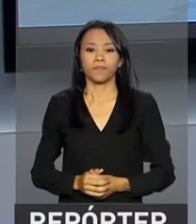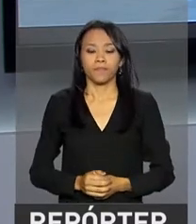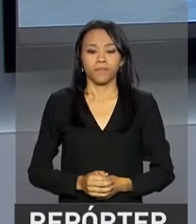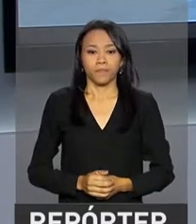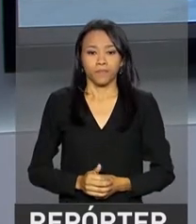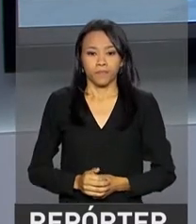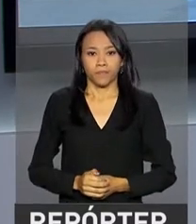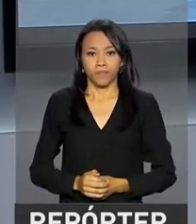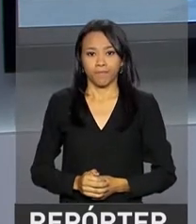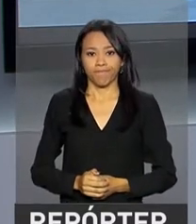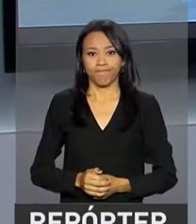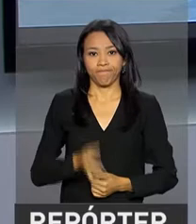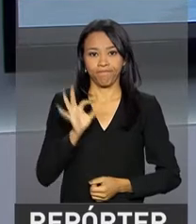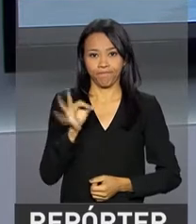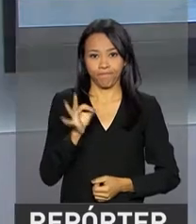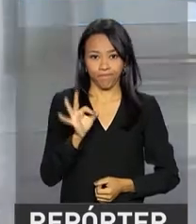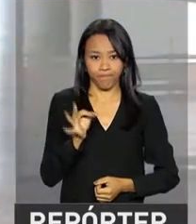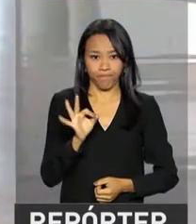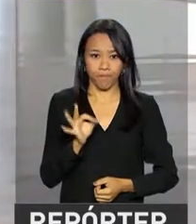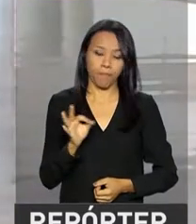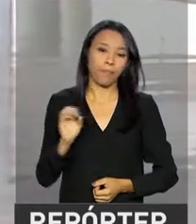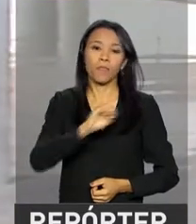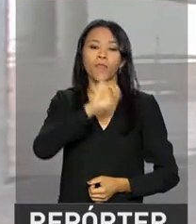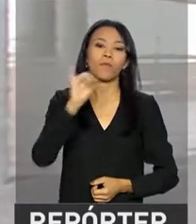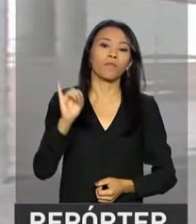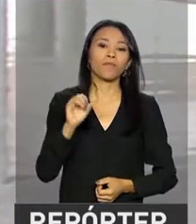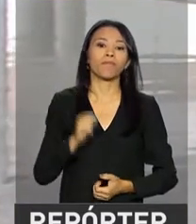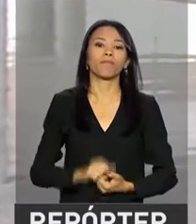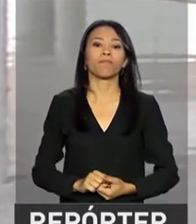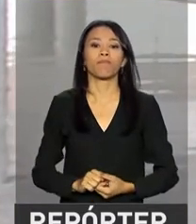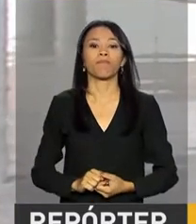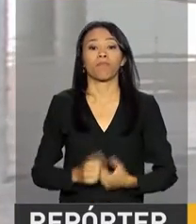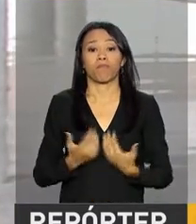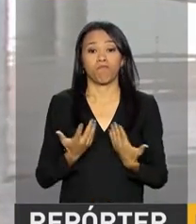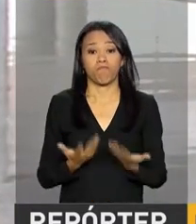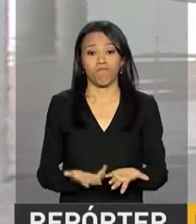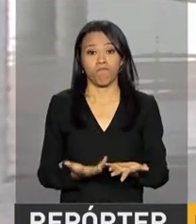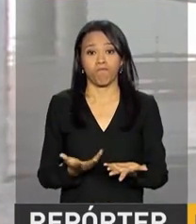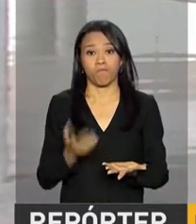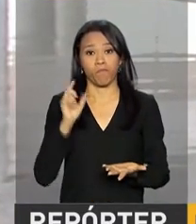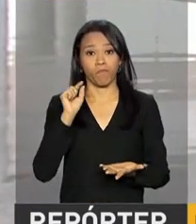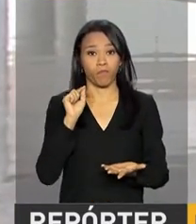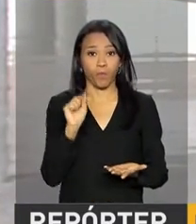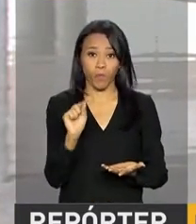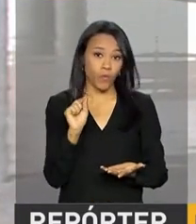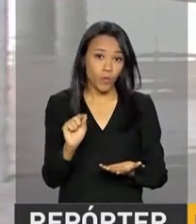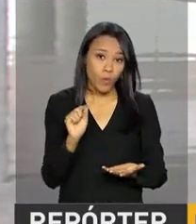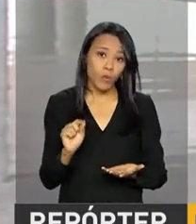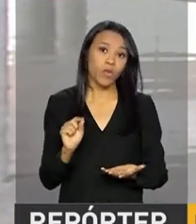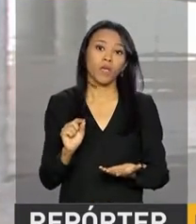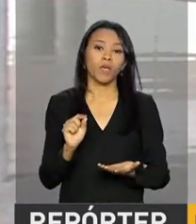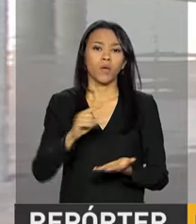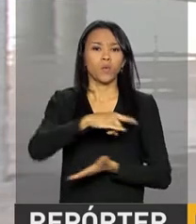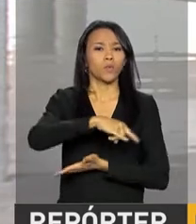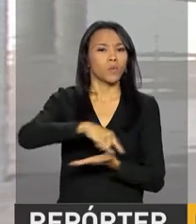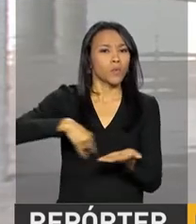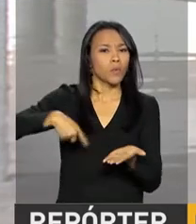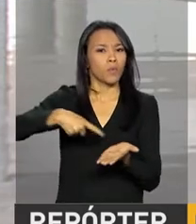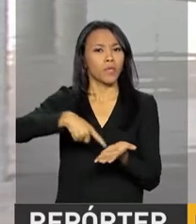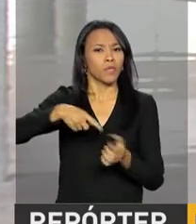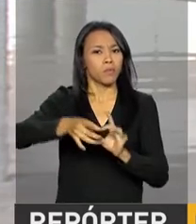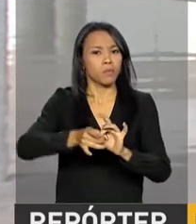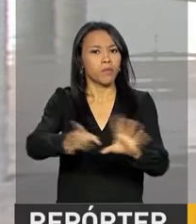é isso mesmo o lalá carolina isso mesmo bom o termo para a realização de obras no aeroporto